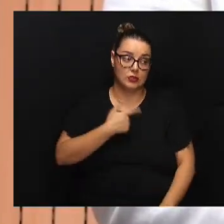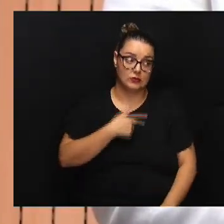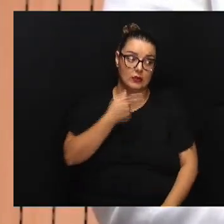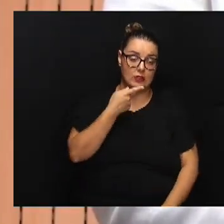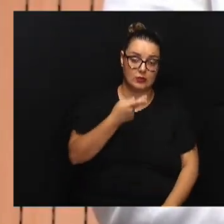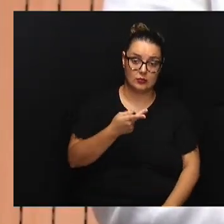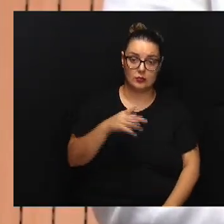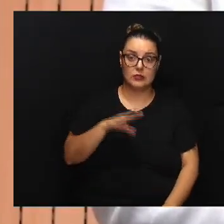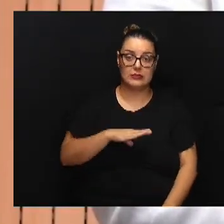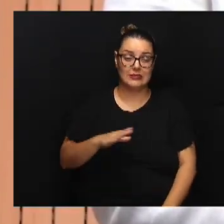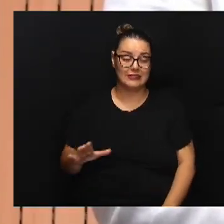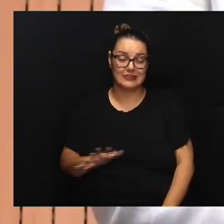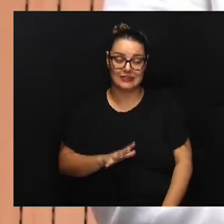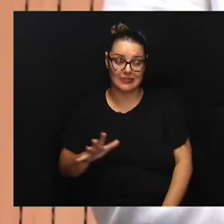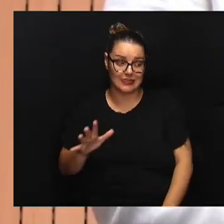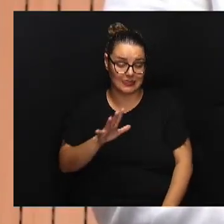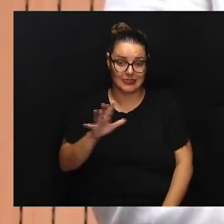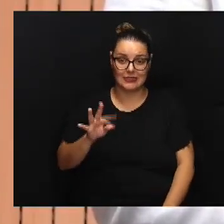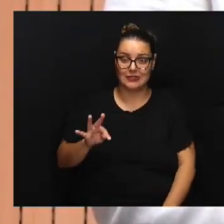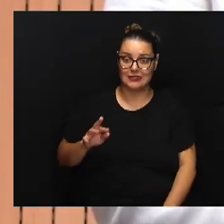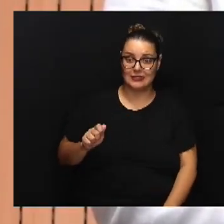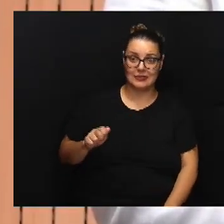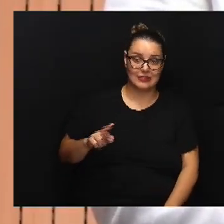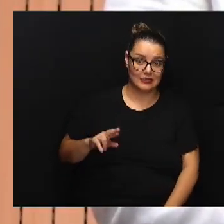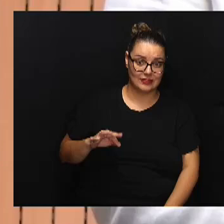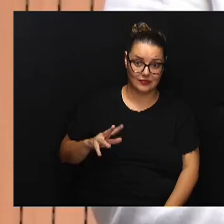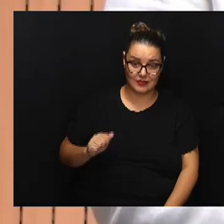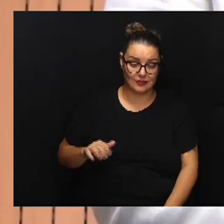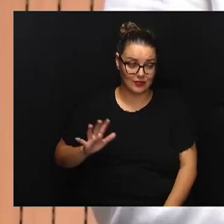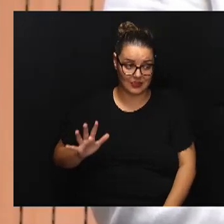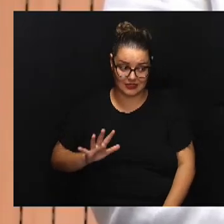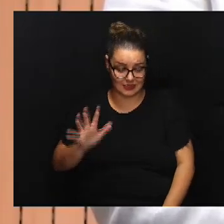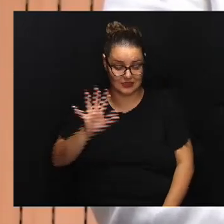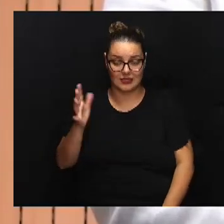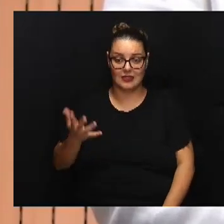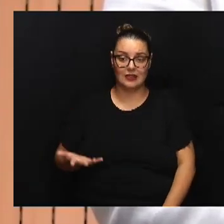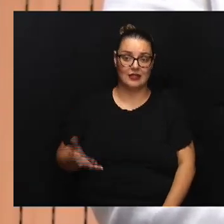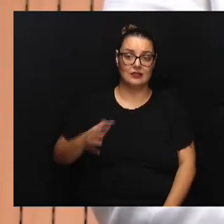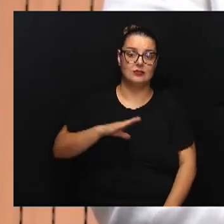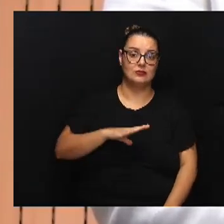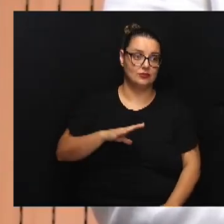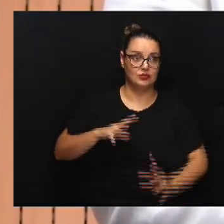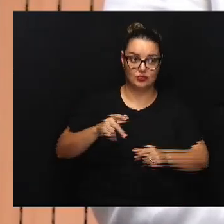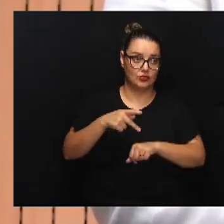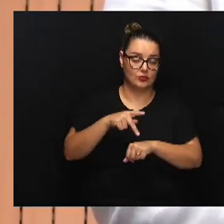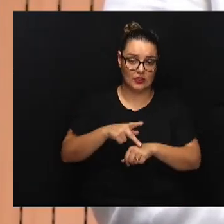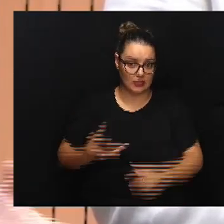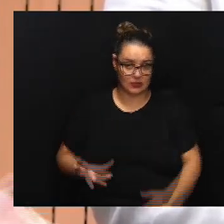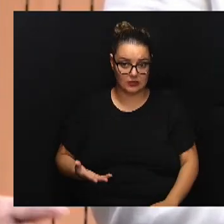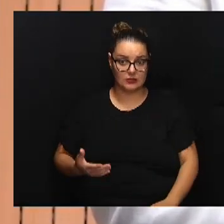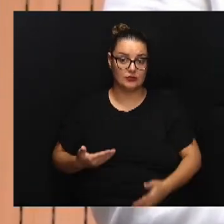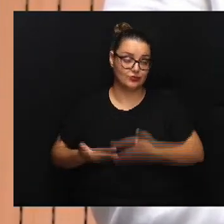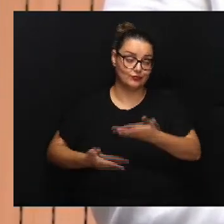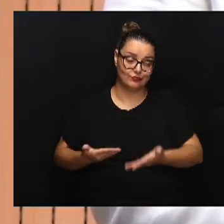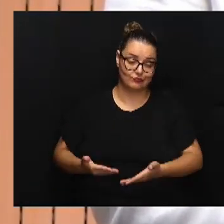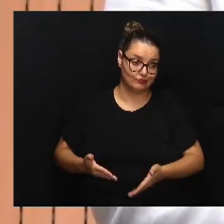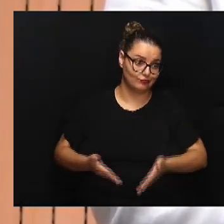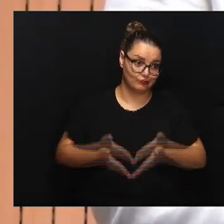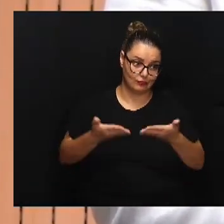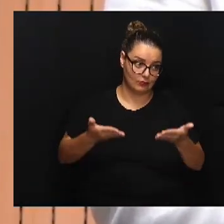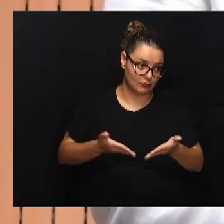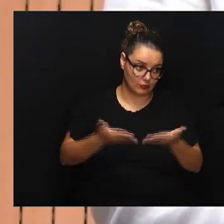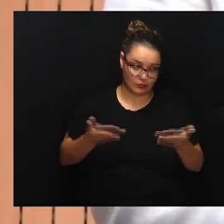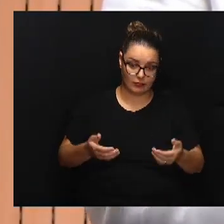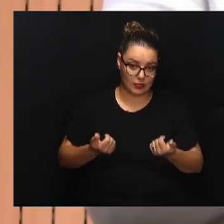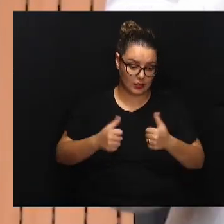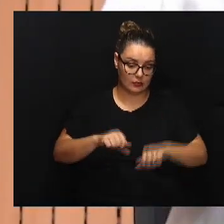tarifa caríssima, né, uma das mais caras da cidade, e um serviço público precário, né, porque está na mão de um setor